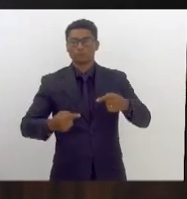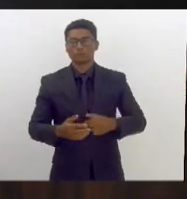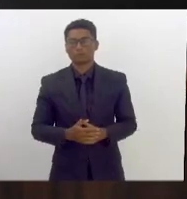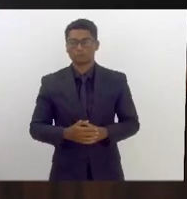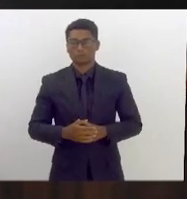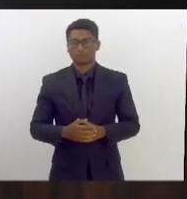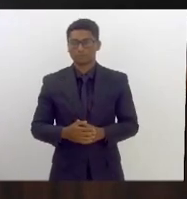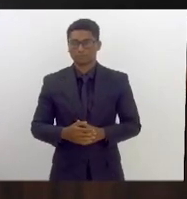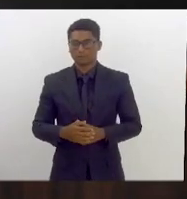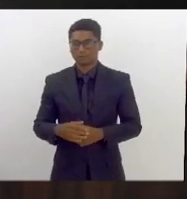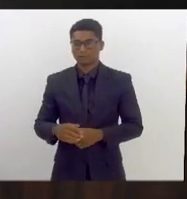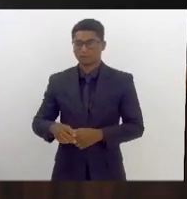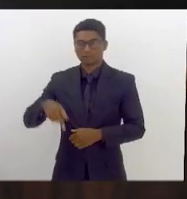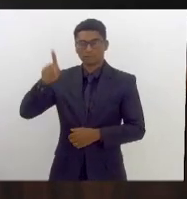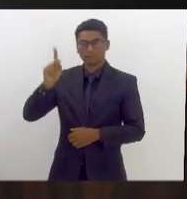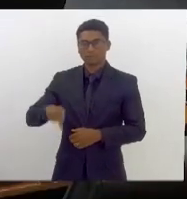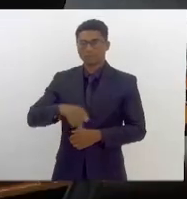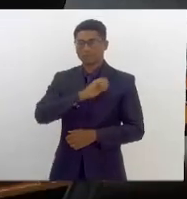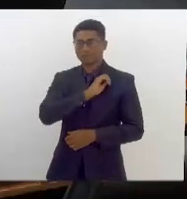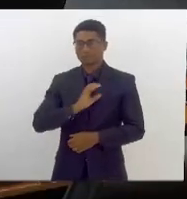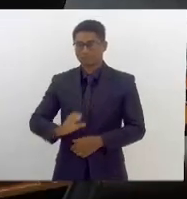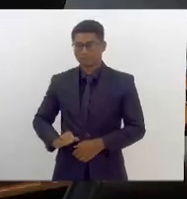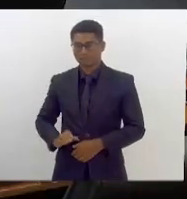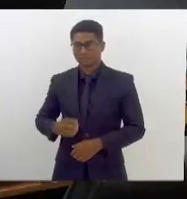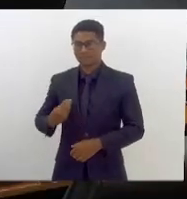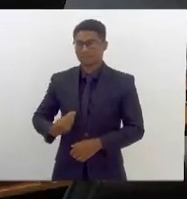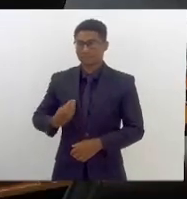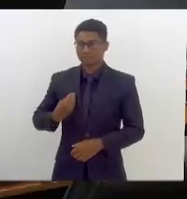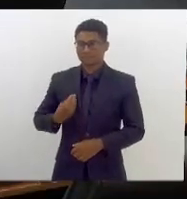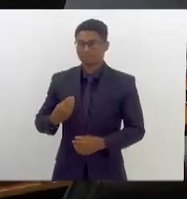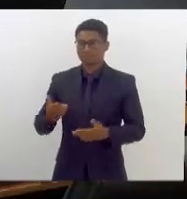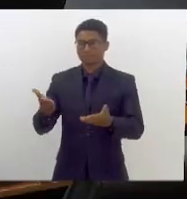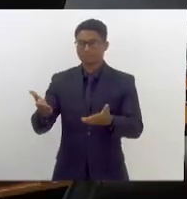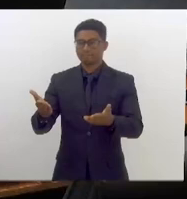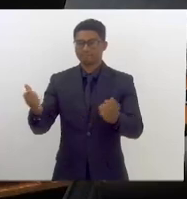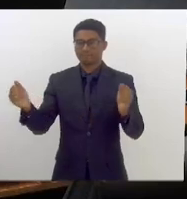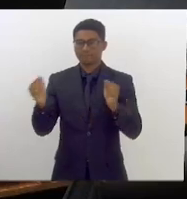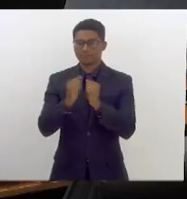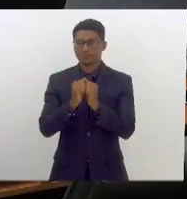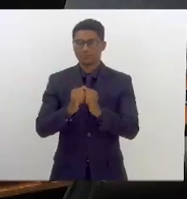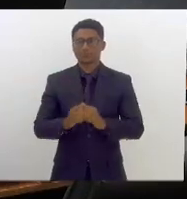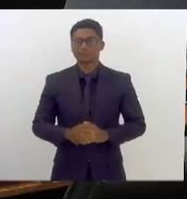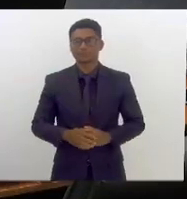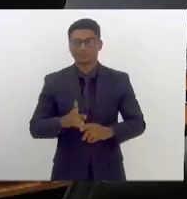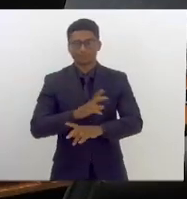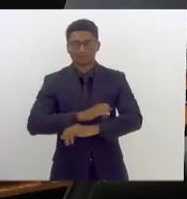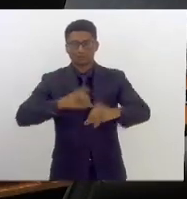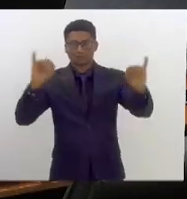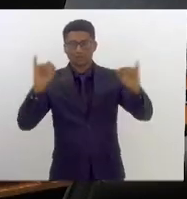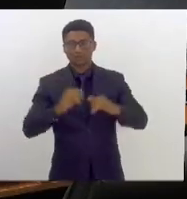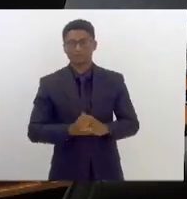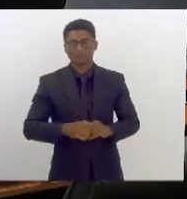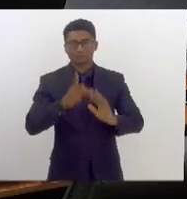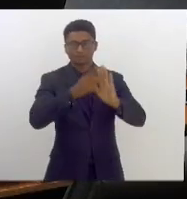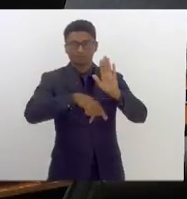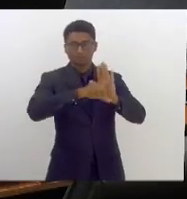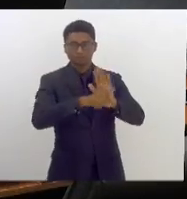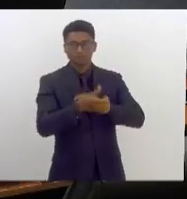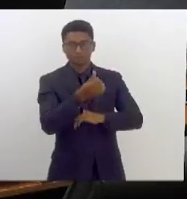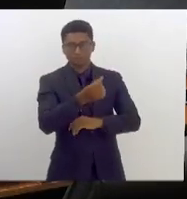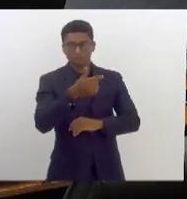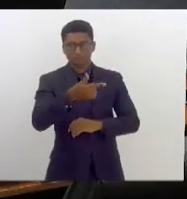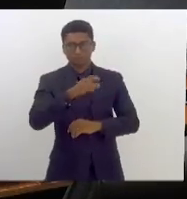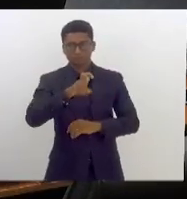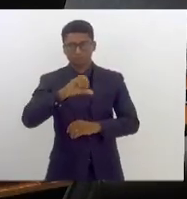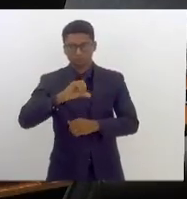prazer, nosso presidente André Siciliano está aqui com a gente. Anuncio o projeto de lei número 6259